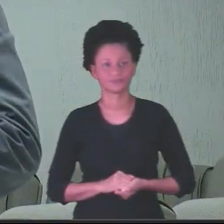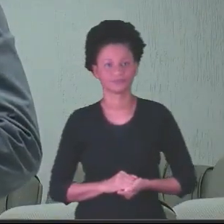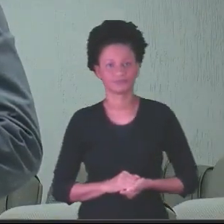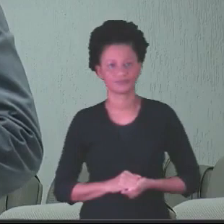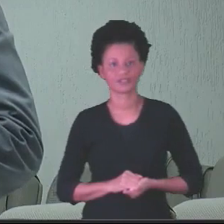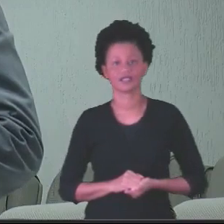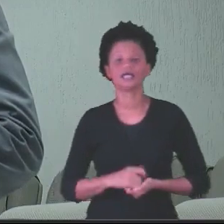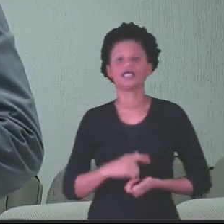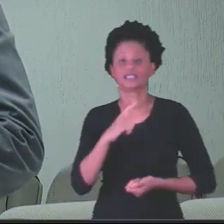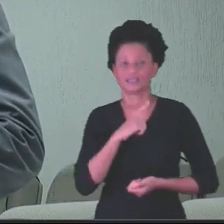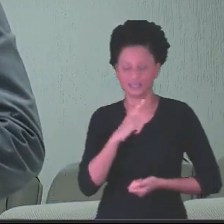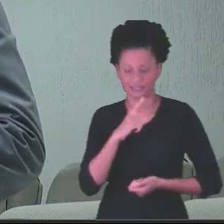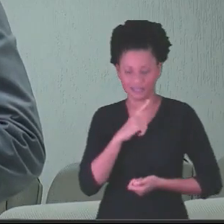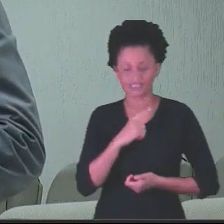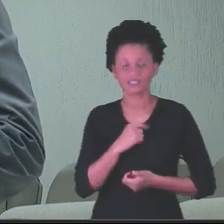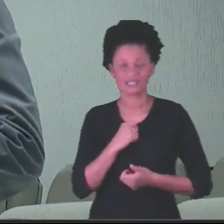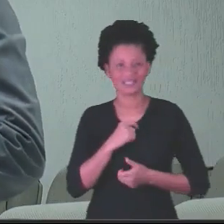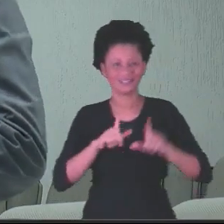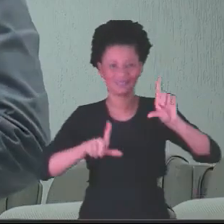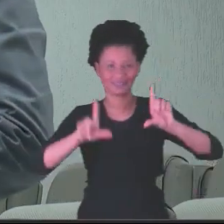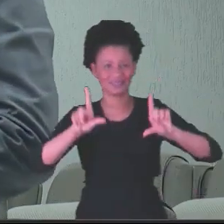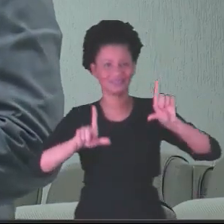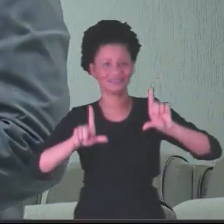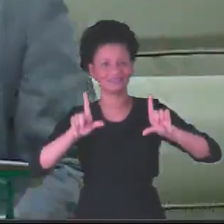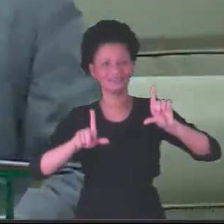e tem um programa de televisão passou